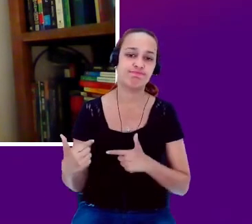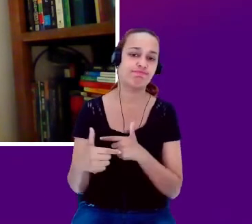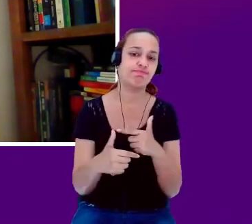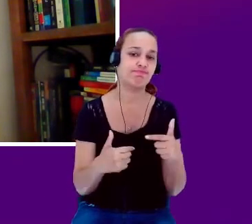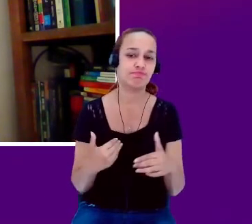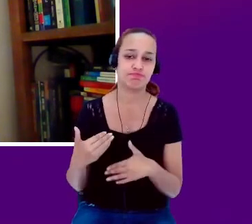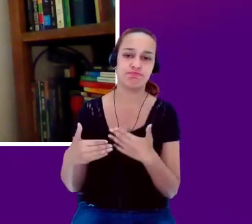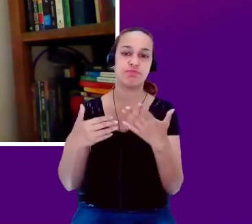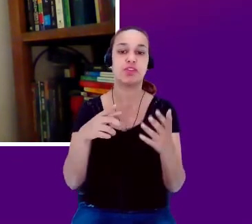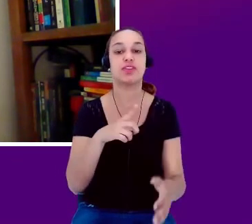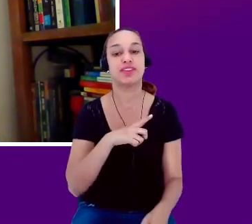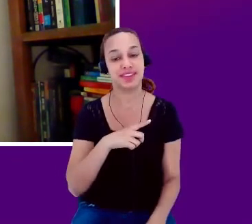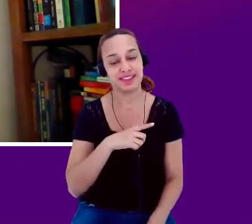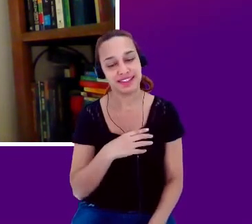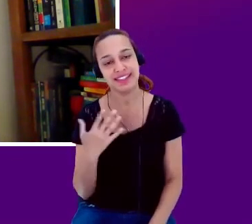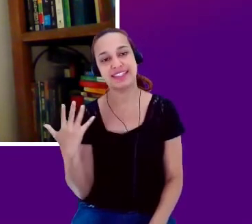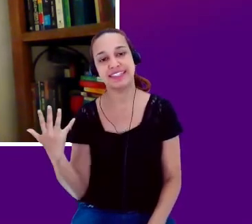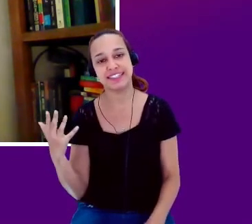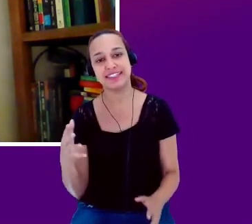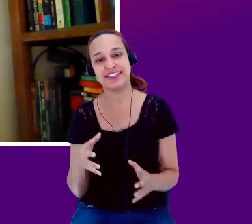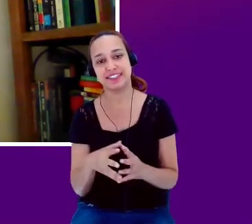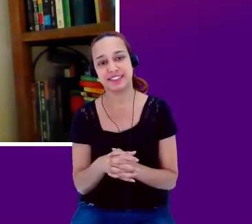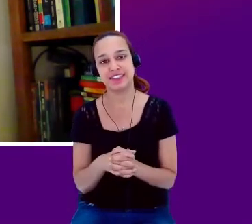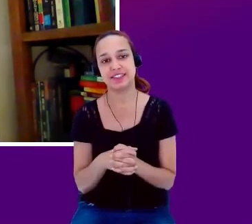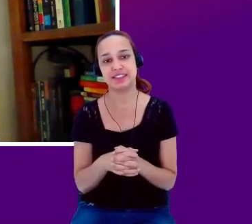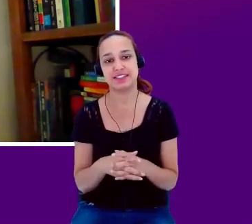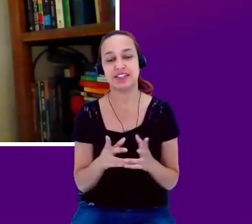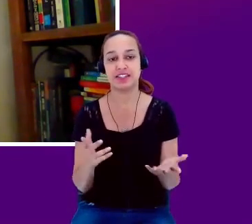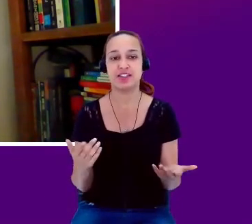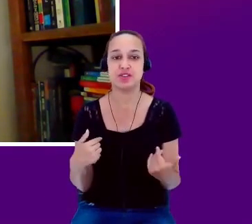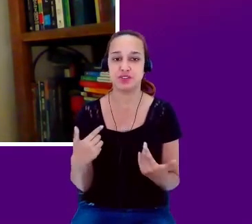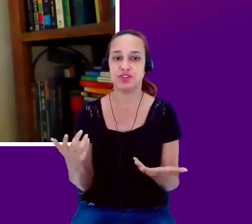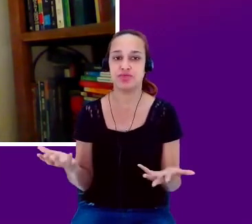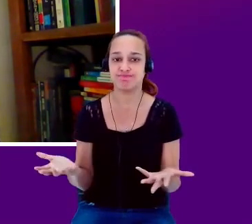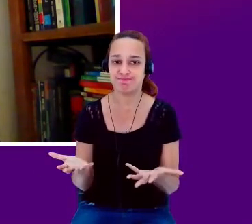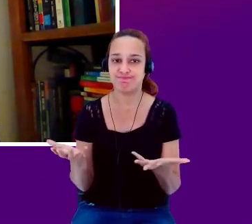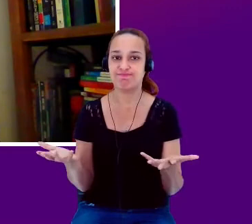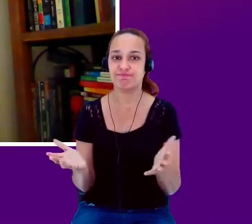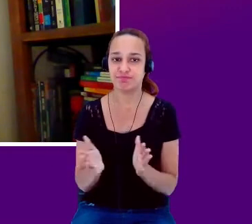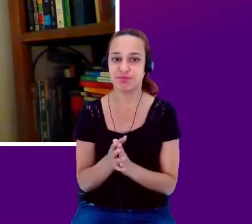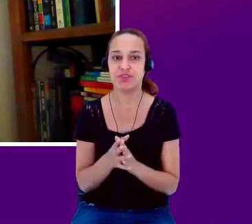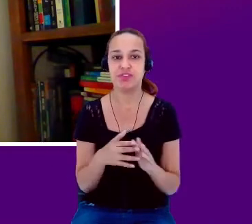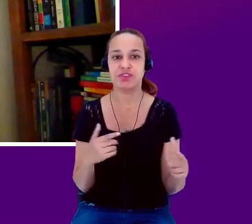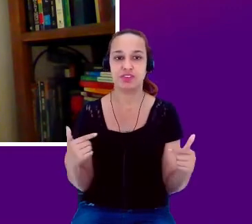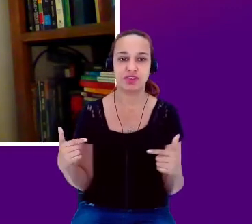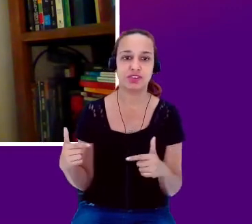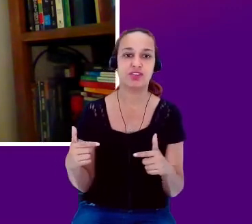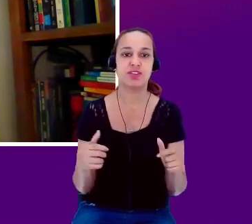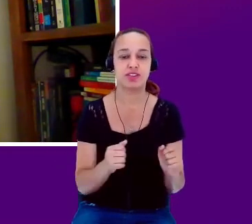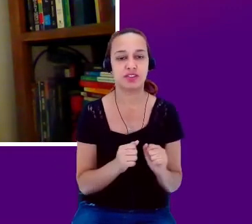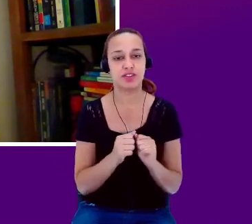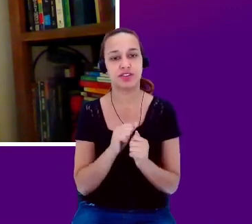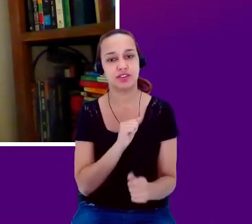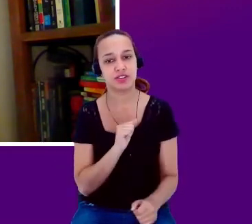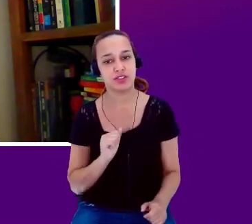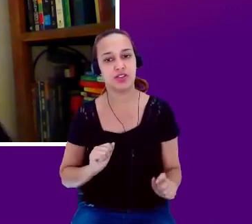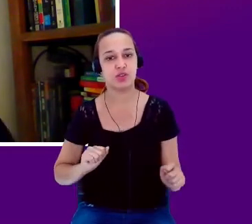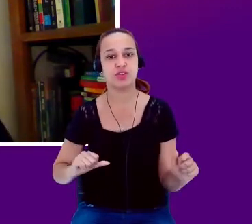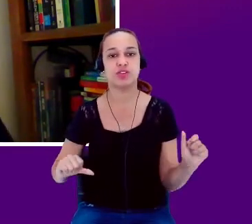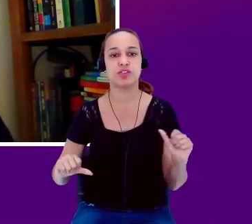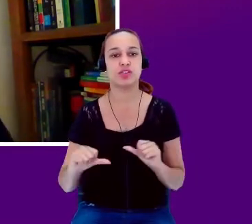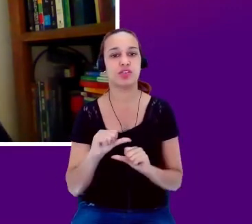frente, né? E já aqui elogiando o trabalho da autoridade no sentido de tornar